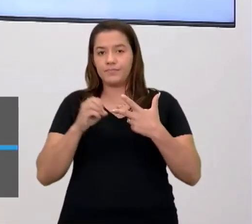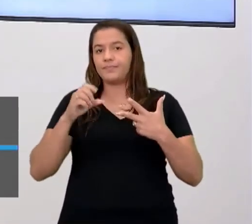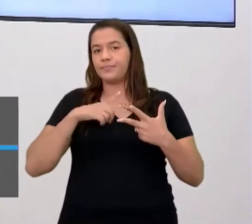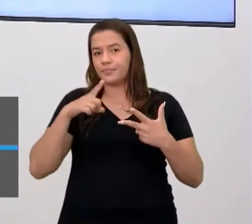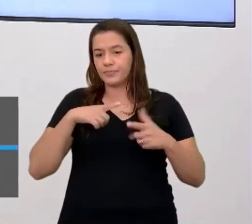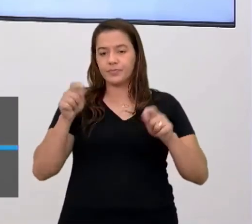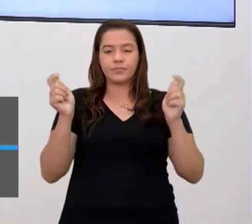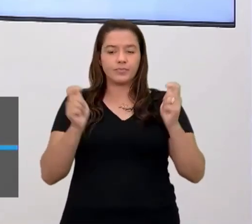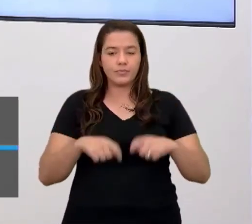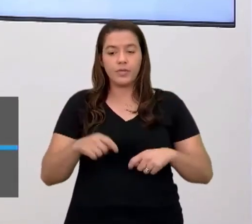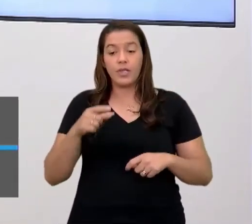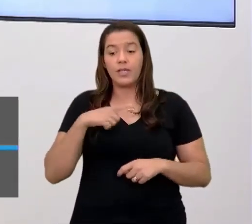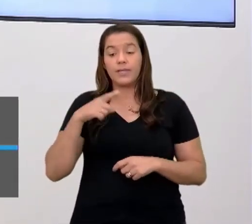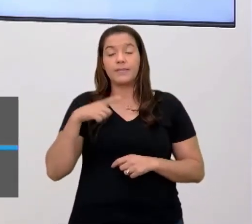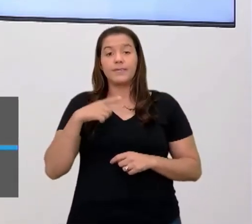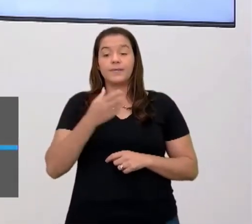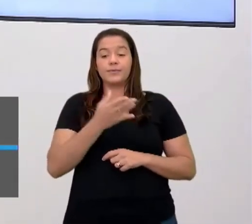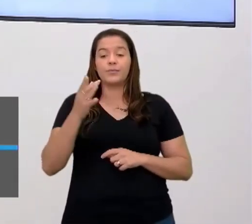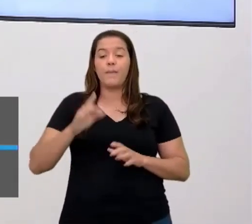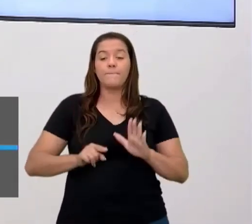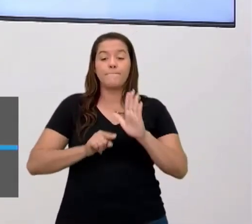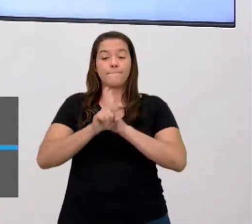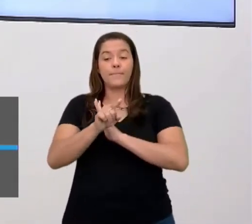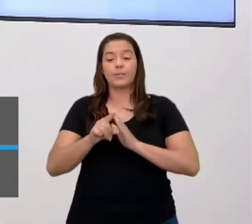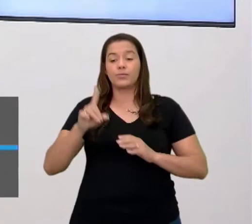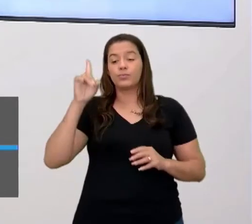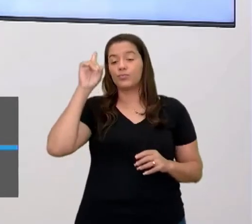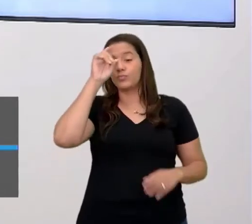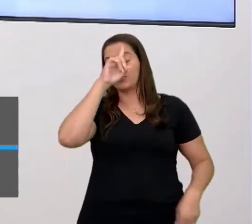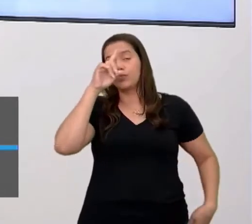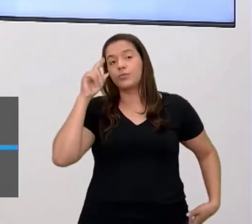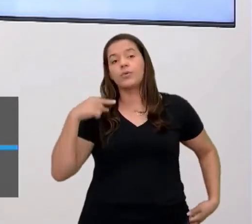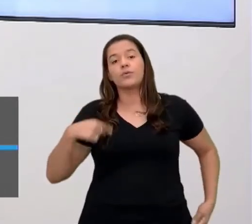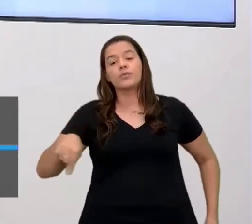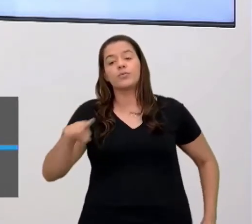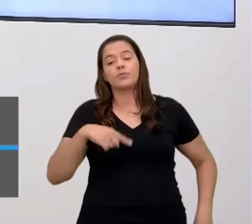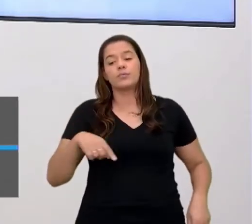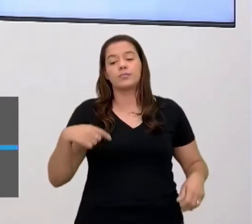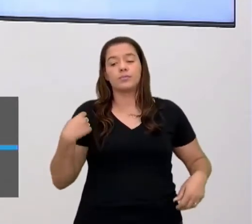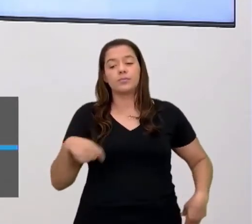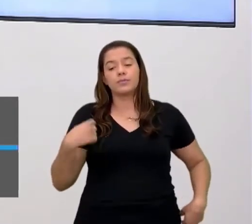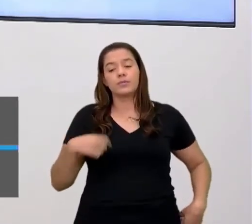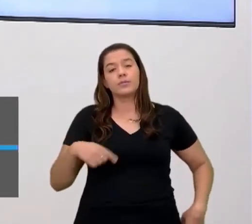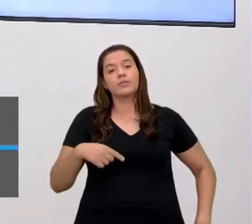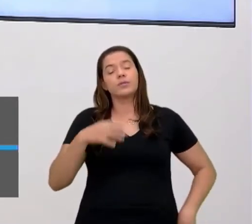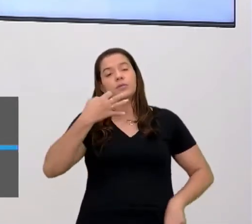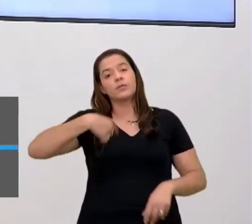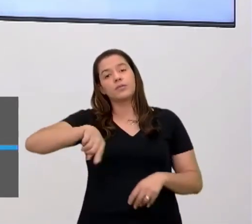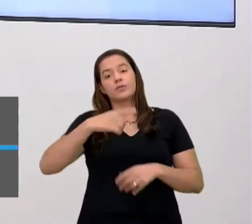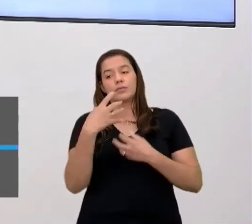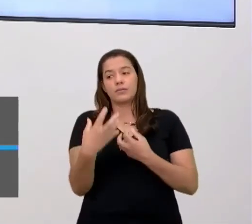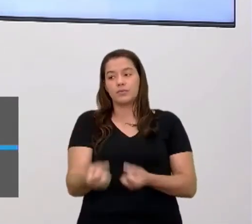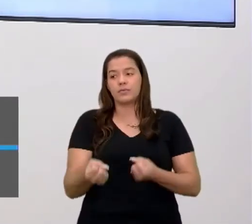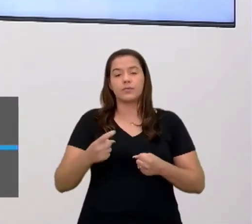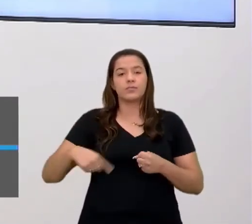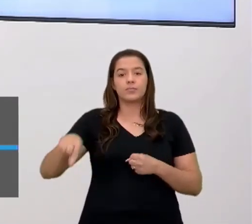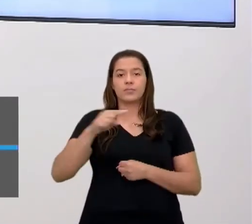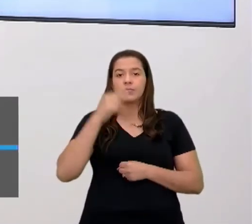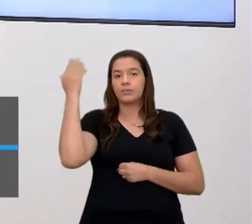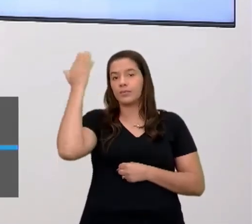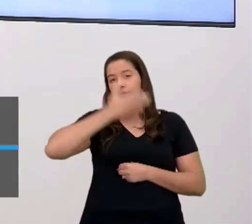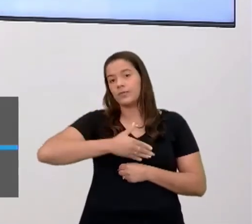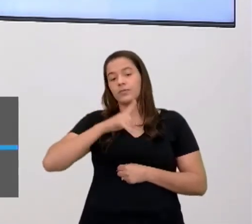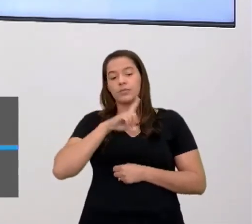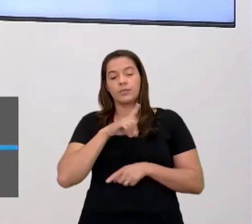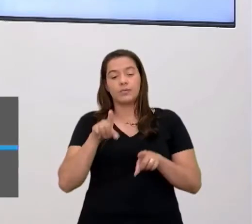mesmo. Quando eu tenho uma questão polêmica, a gente precisa aí se convencer, chegar a um consenso a partir de comprovações também,